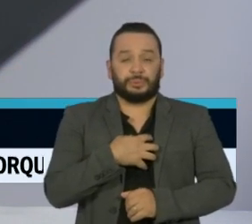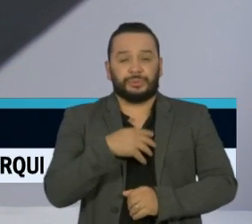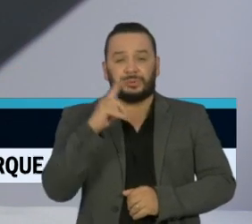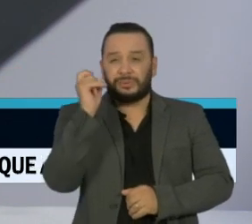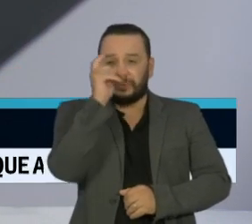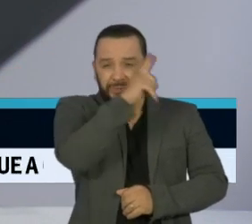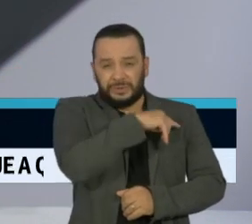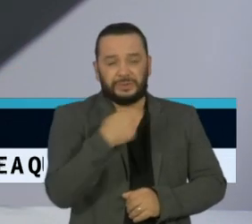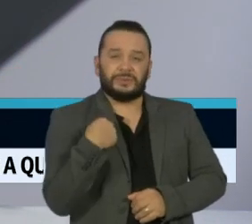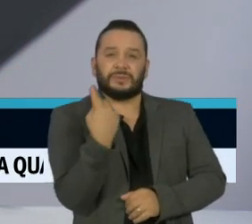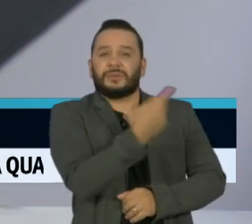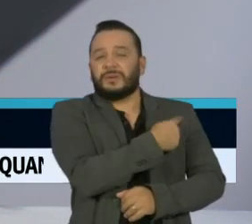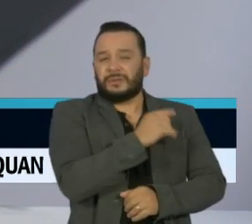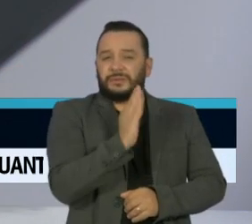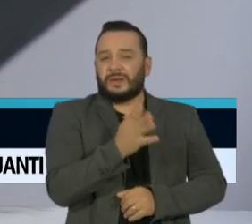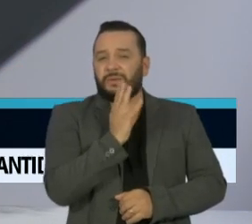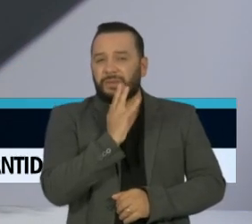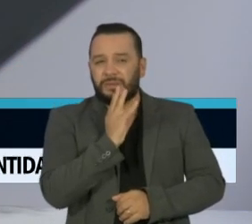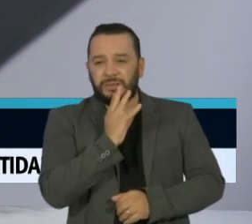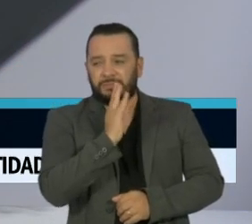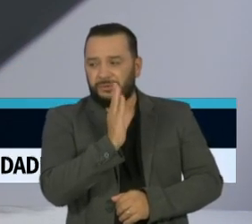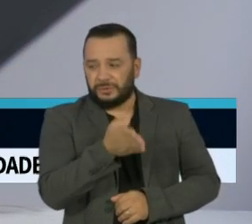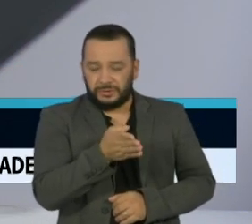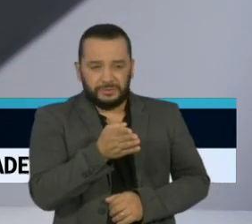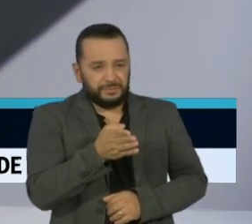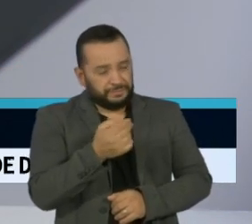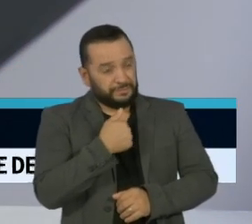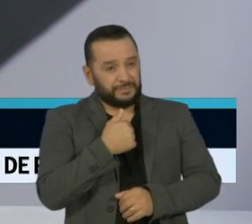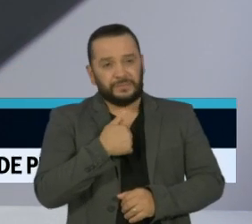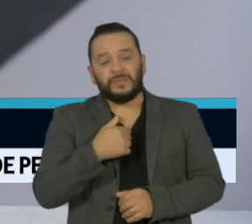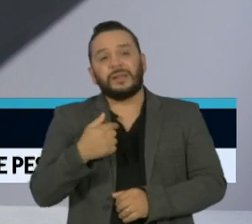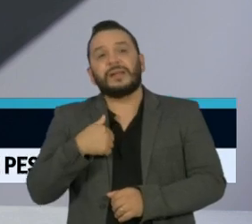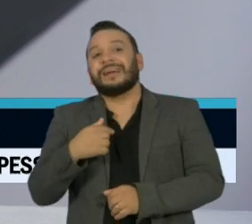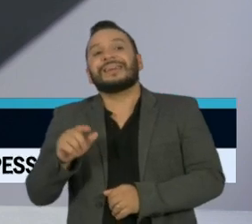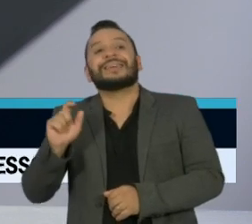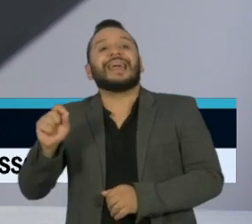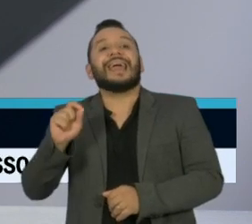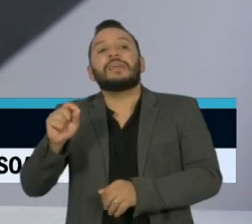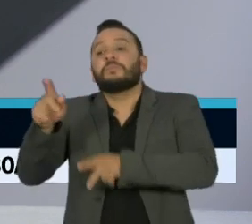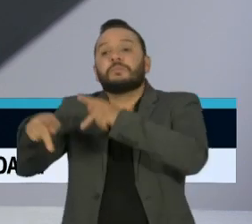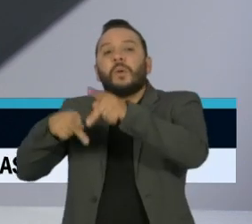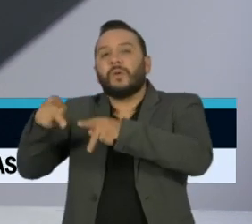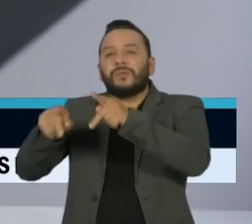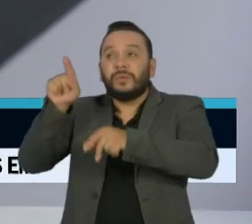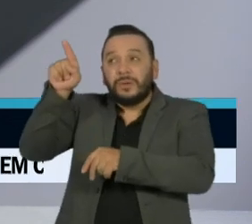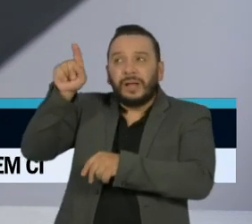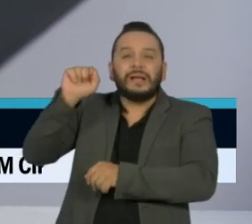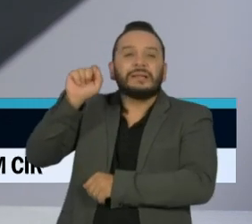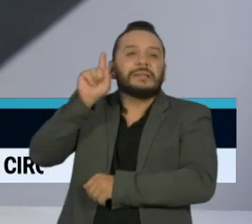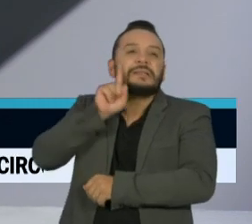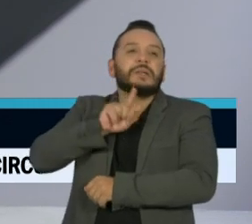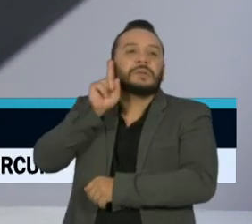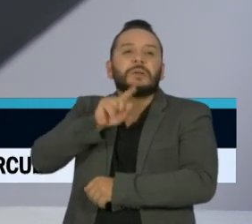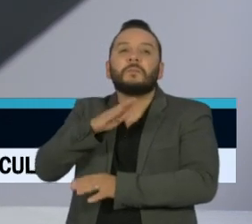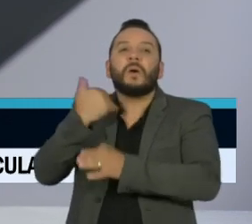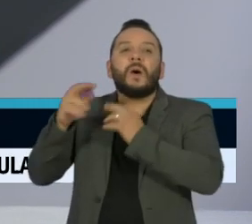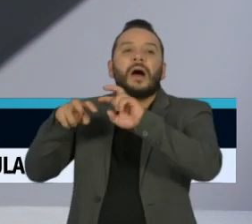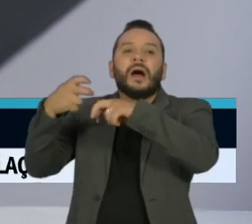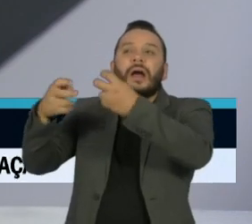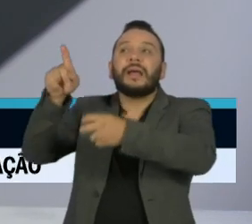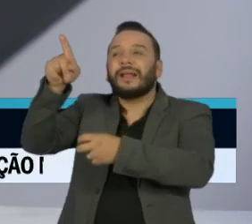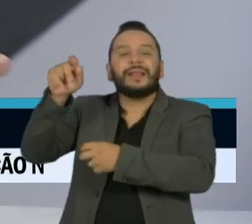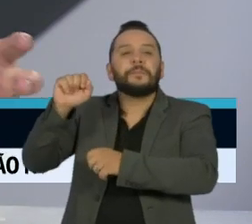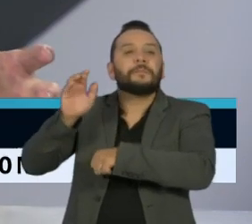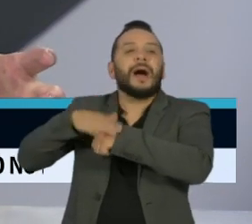que nós já conhecemos quando nós olhamos o perfil da mortalidade que nós tivemos os estados unidos a ilha de manhattan quem